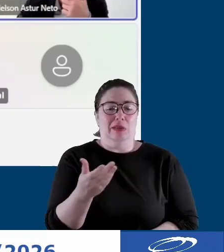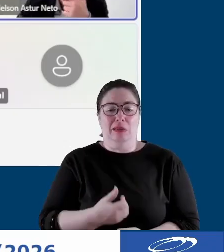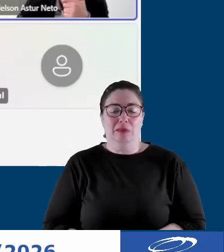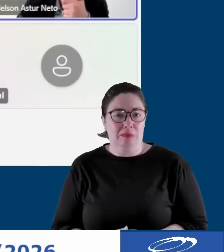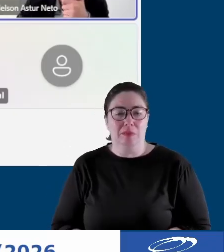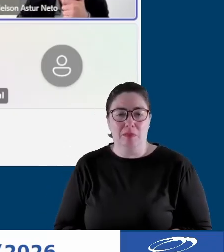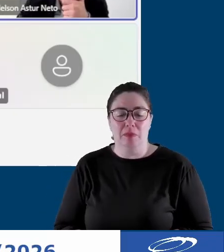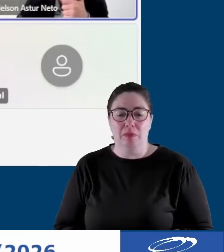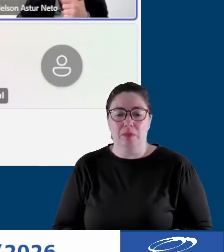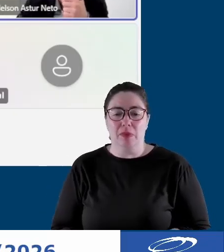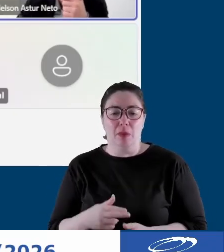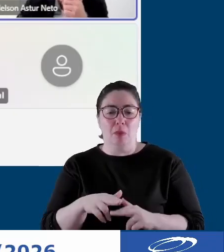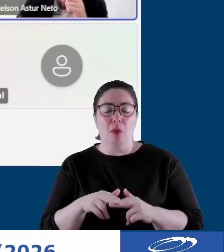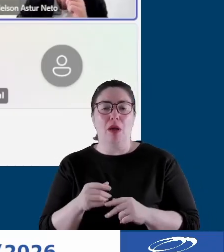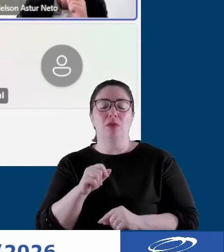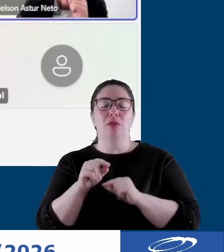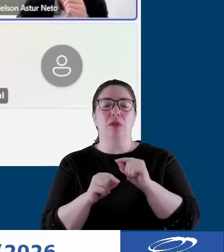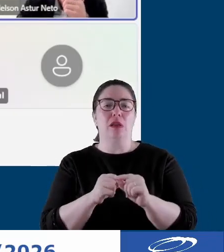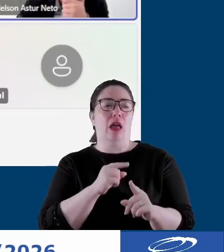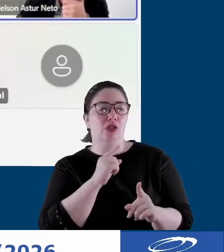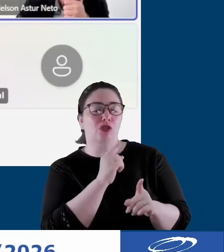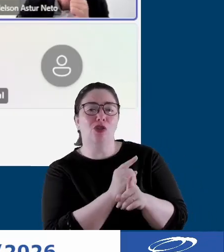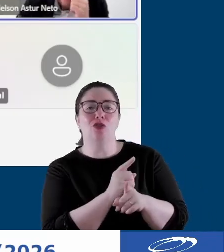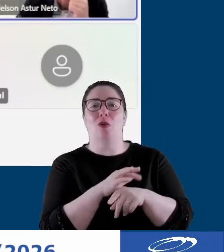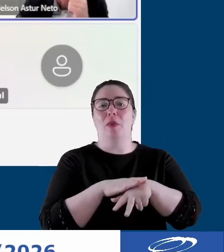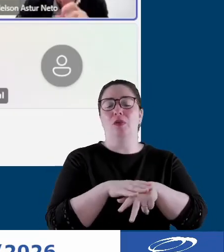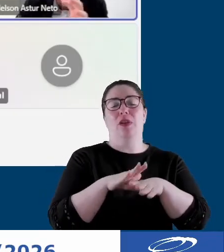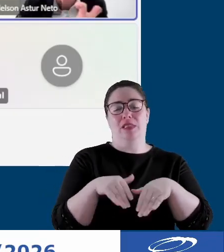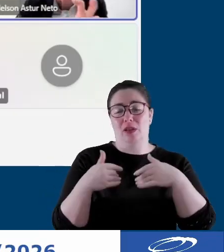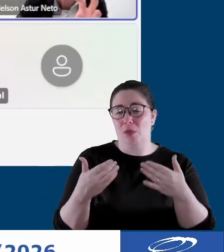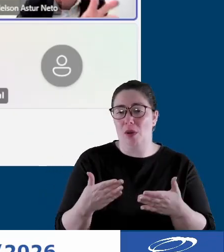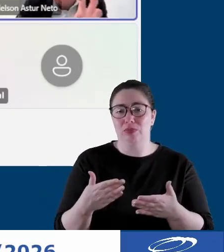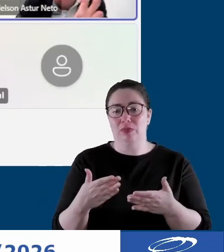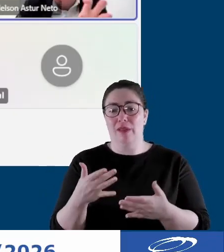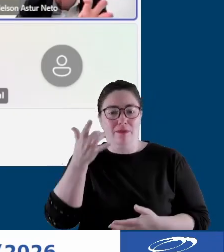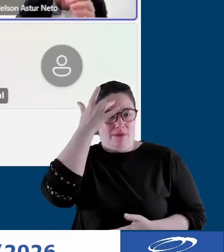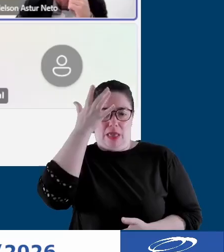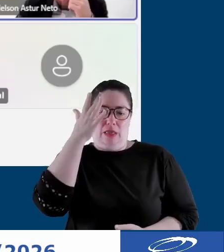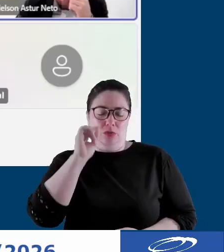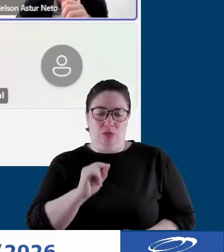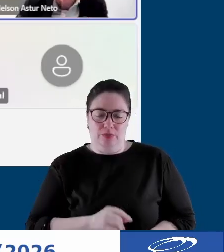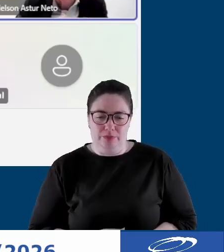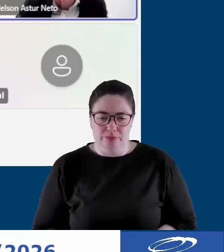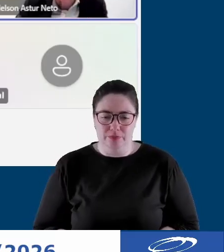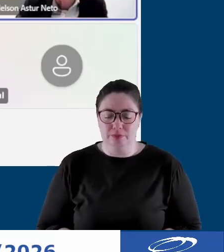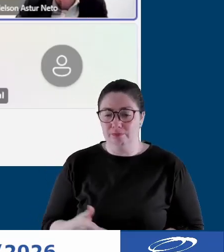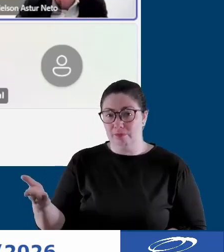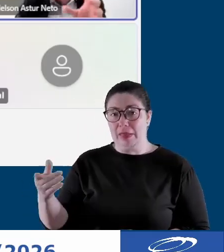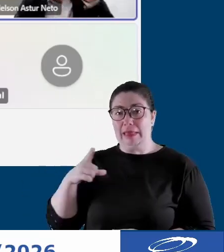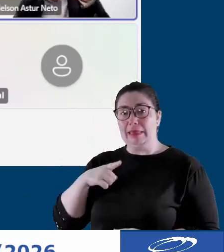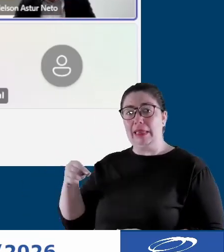ser feito a cultura. Tá? E aqui alguns casos, alguns exemplos de como uma infecção afeta